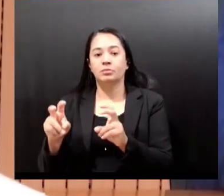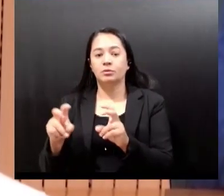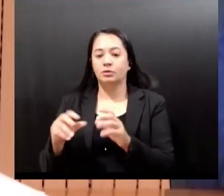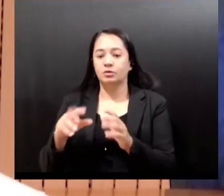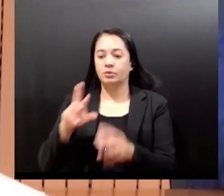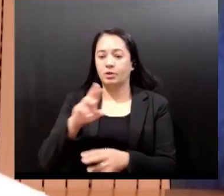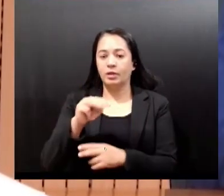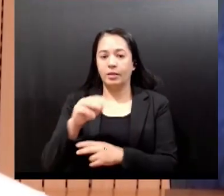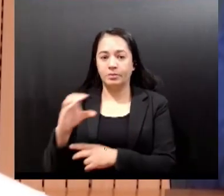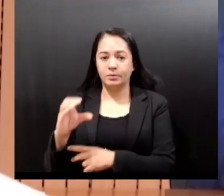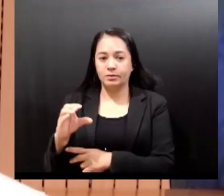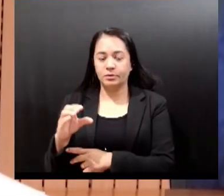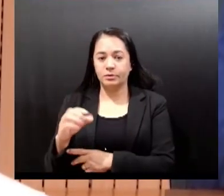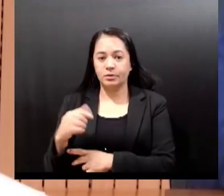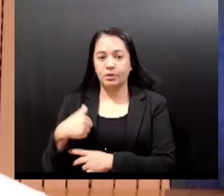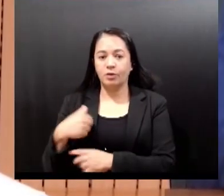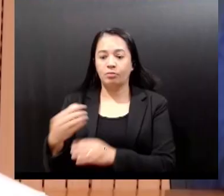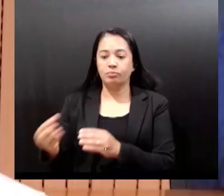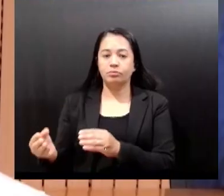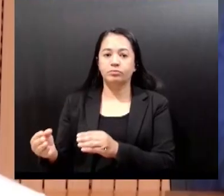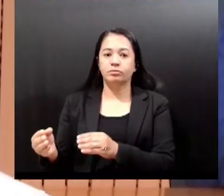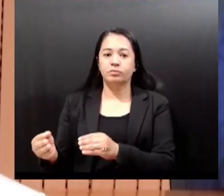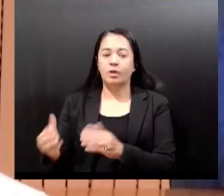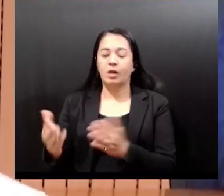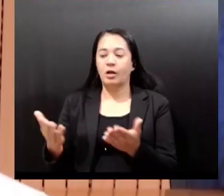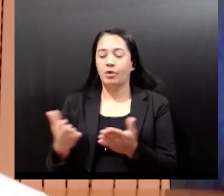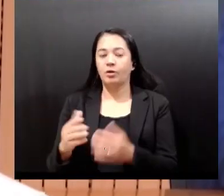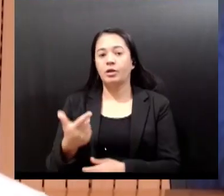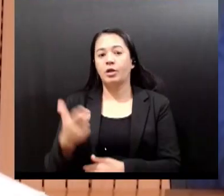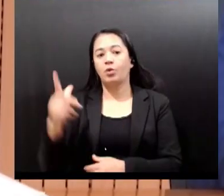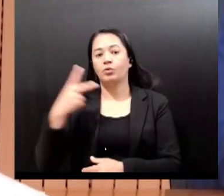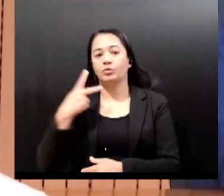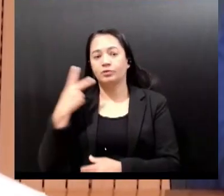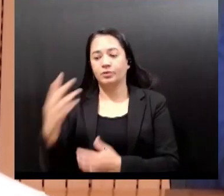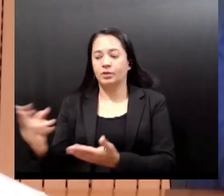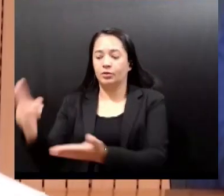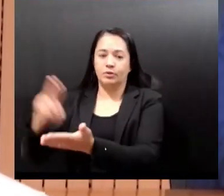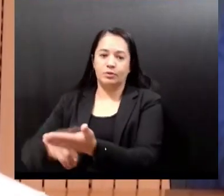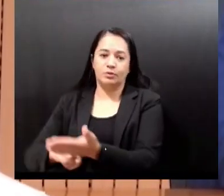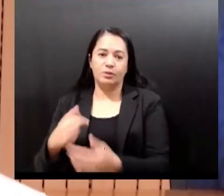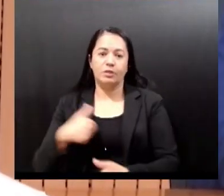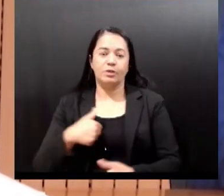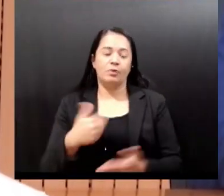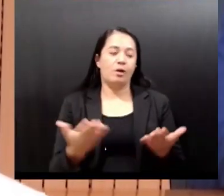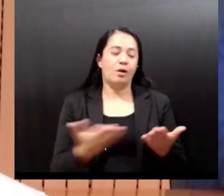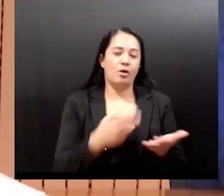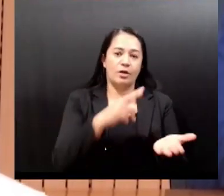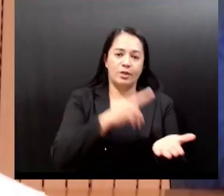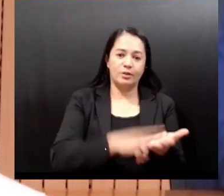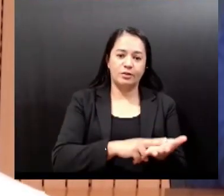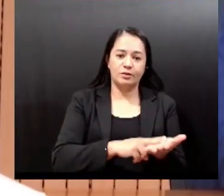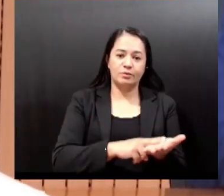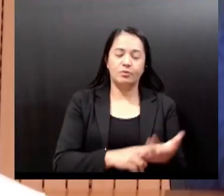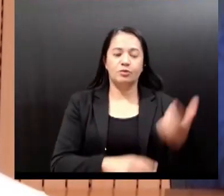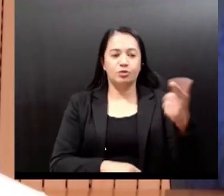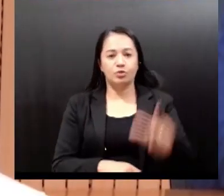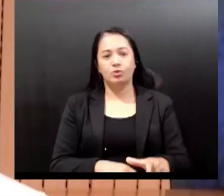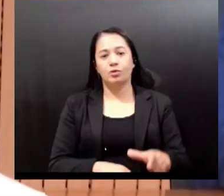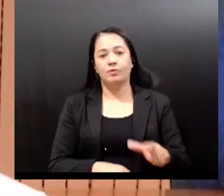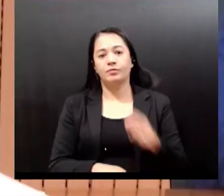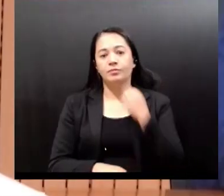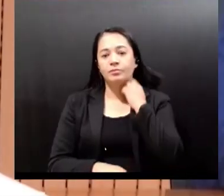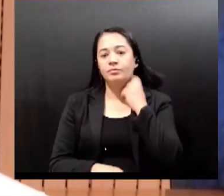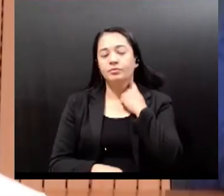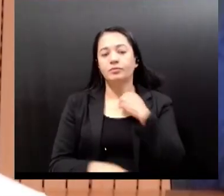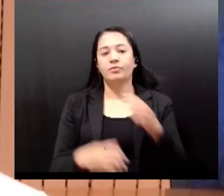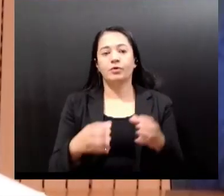qual passei essa comissão a um outro vereador da casa e acabei assumindo novamente a comissão de